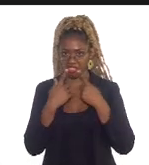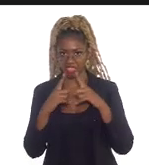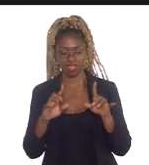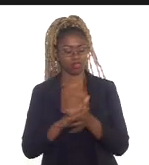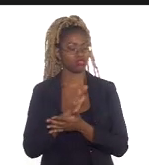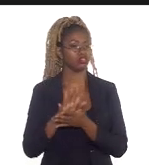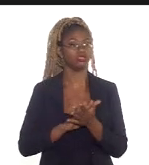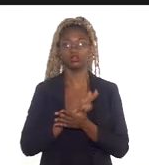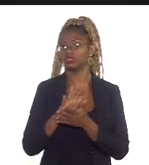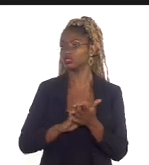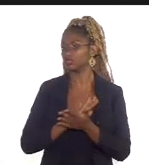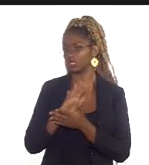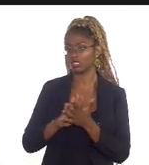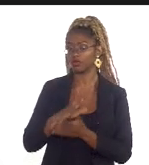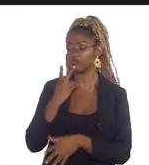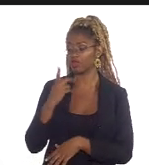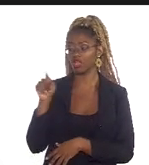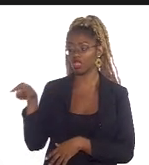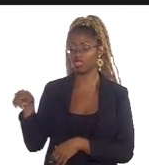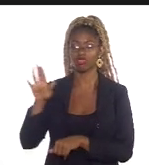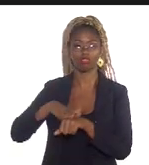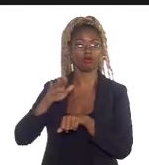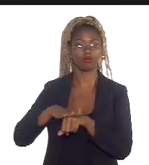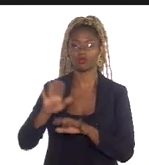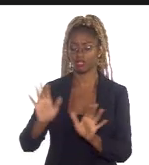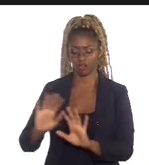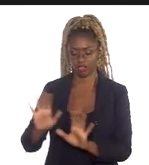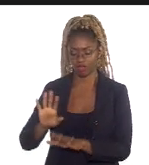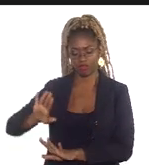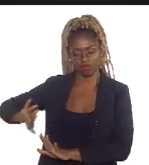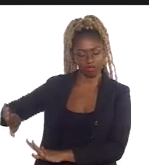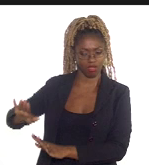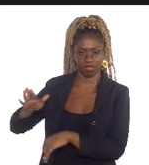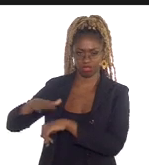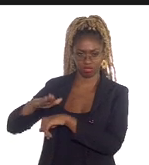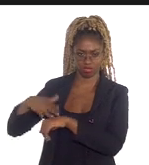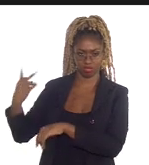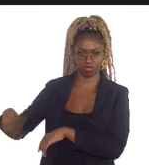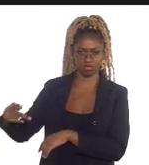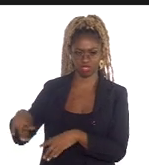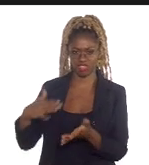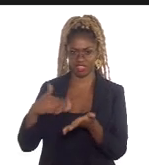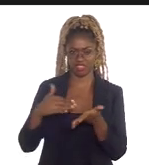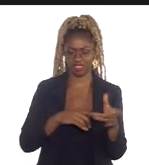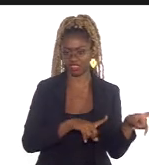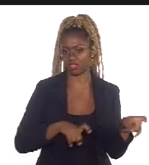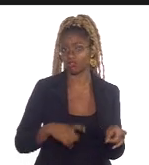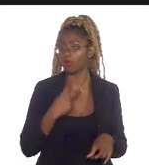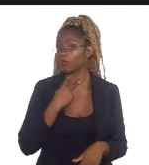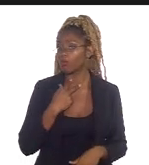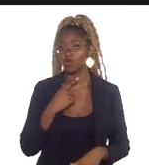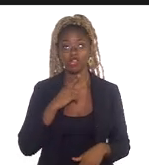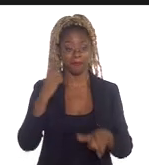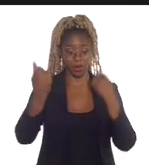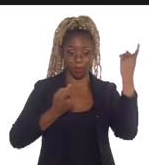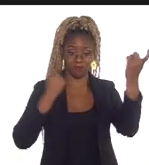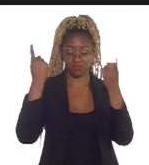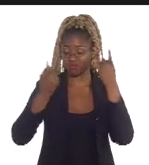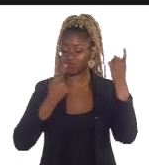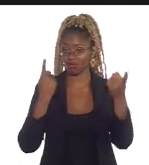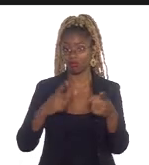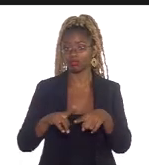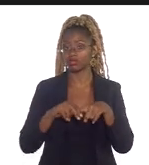relação à autonomia da Secretaria de Fazenda. Não, não, não deve haver essa preocupação,